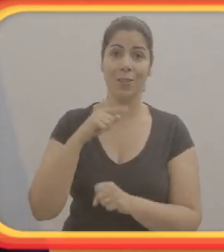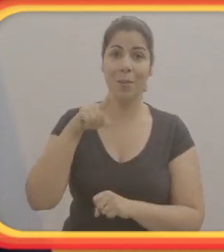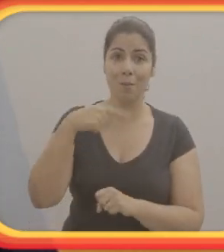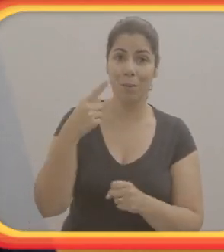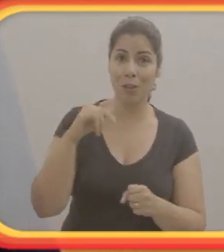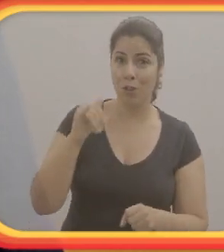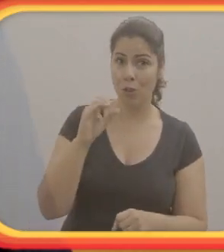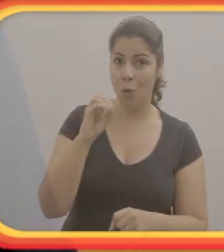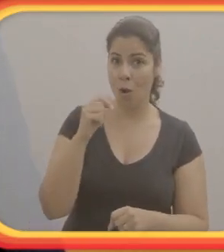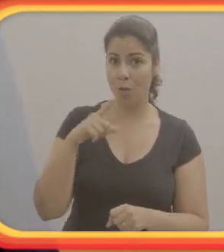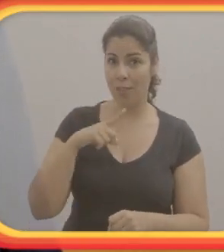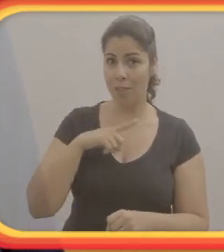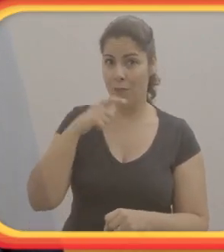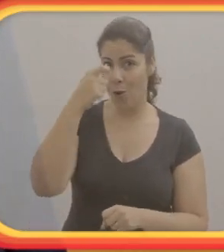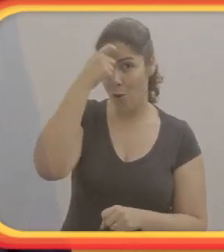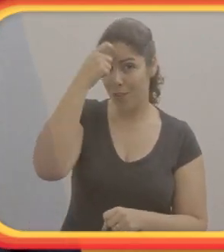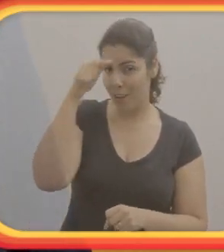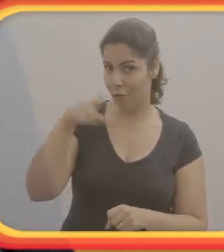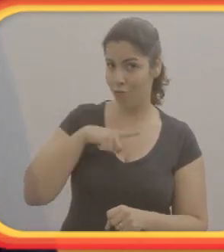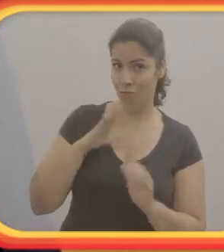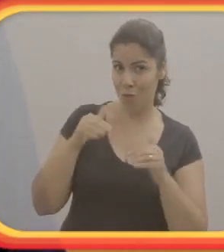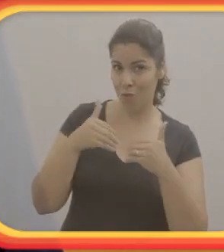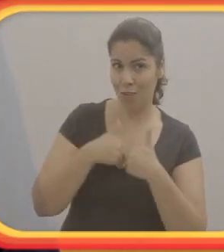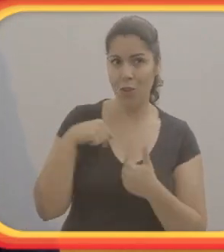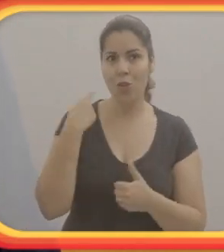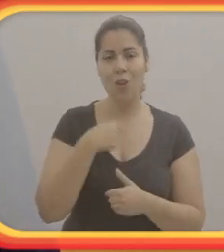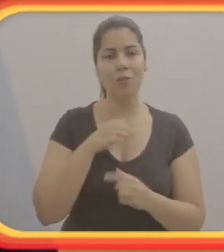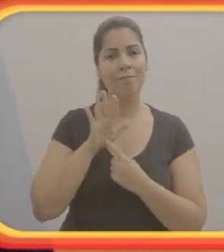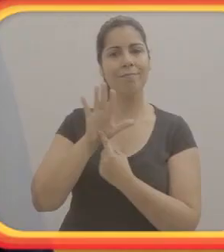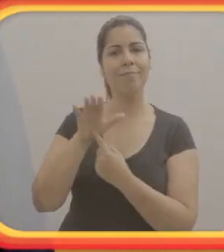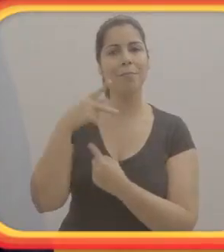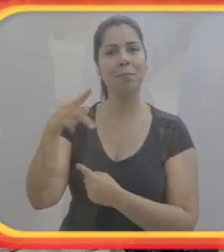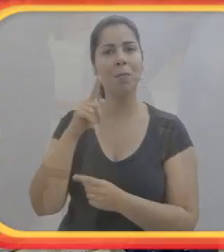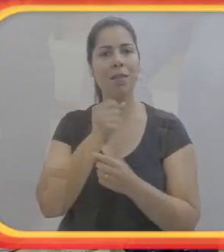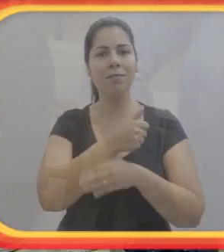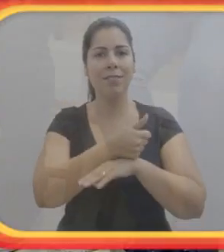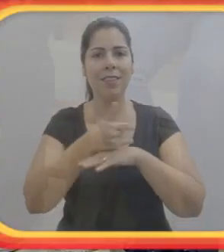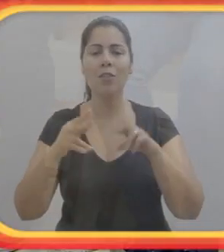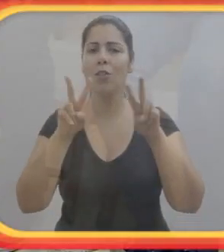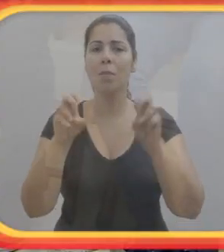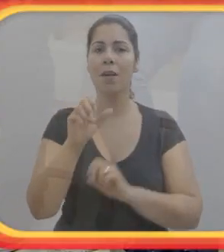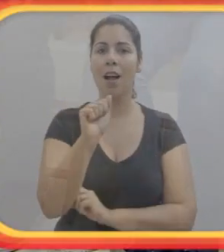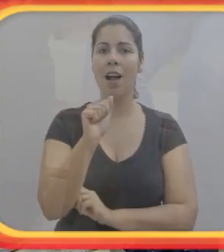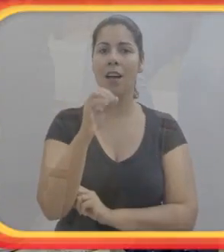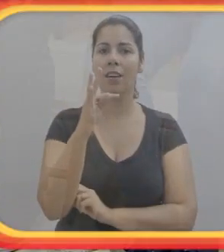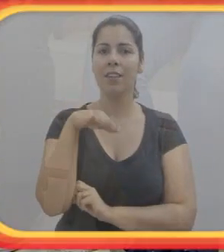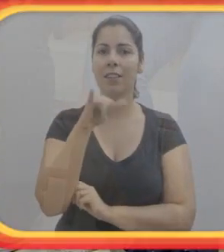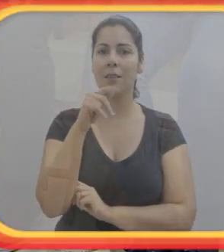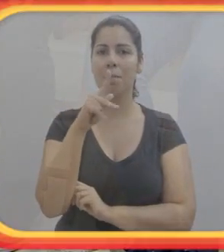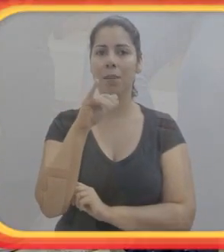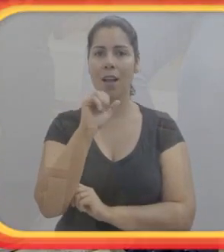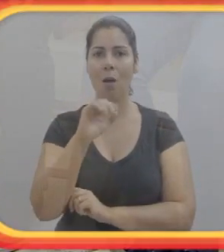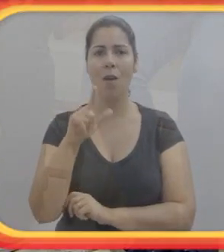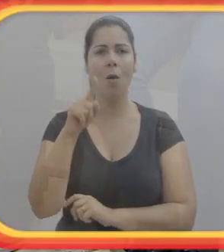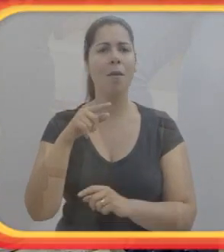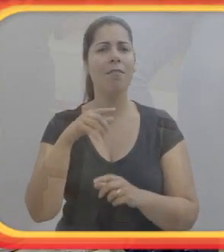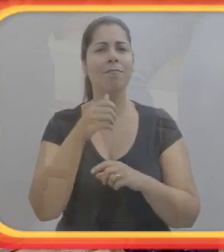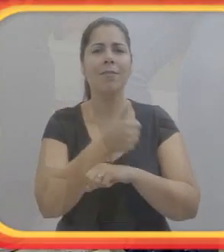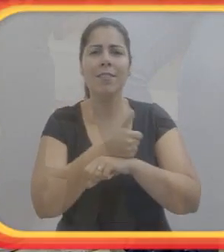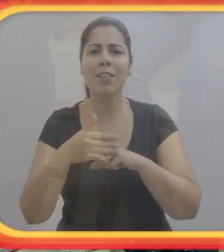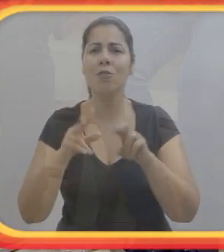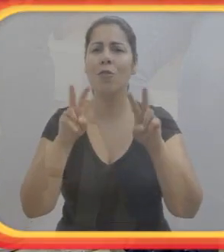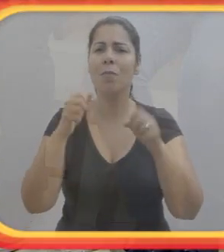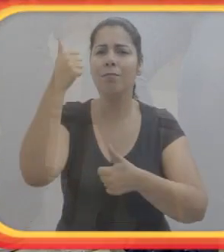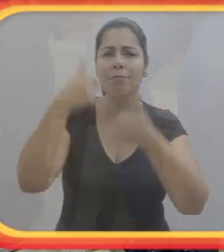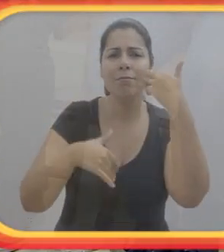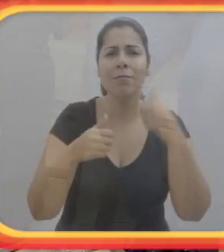que viveram vocês com seus filhos e, Rafaela, você com seus pais. Então, esse ano, né, depois que o João Pedro teve consciência que